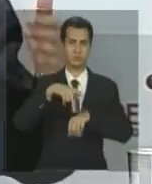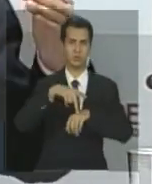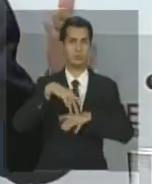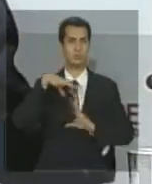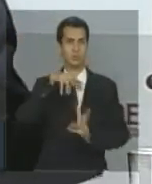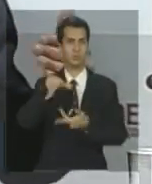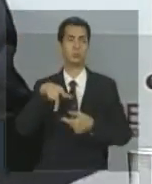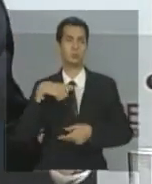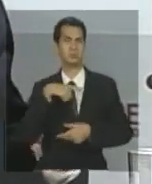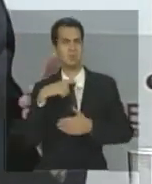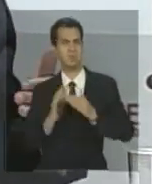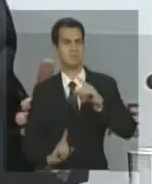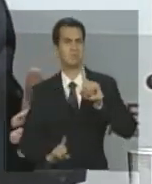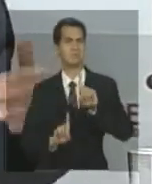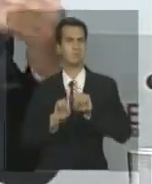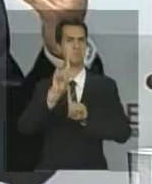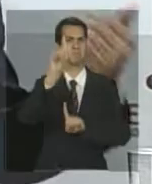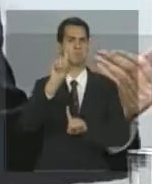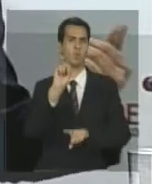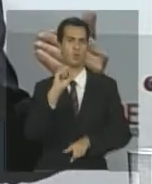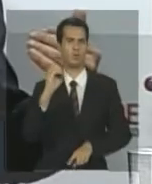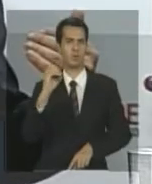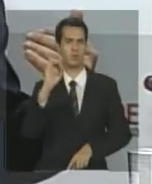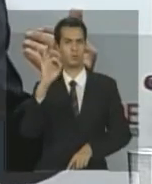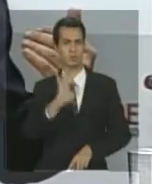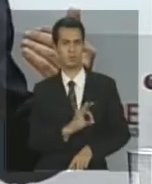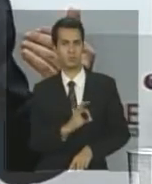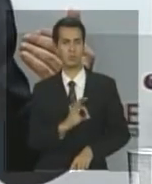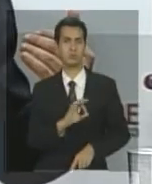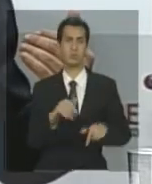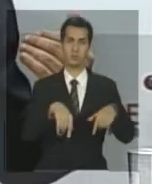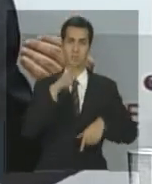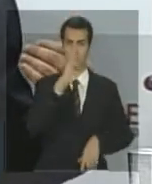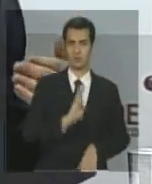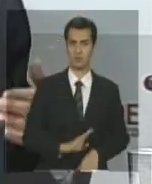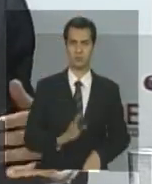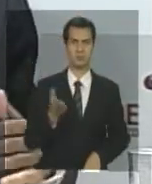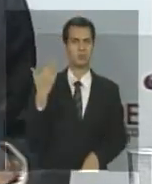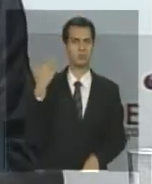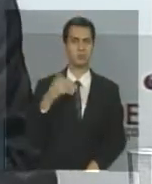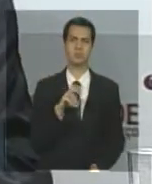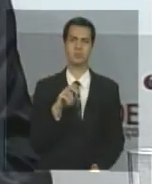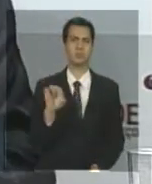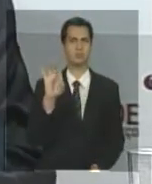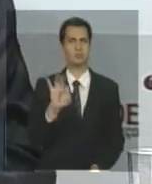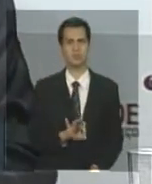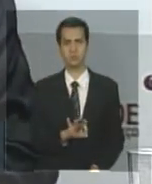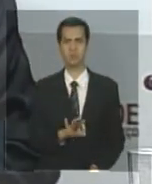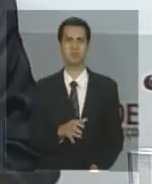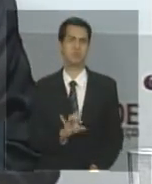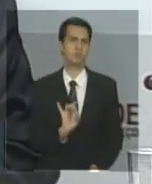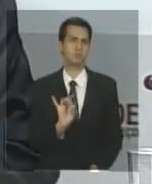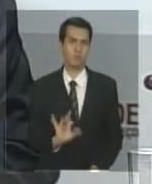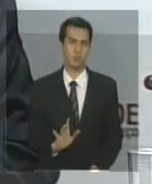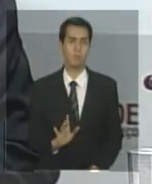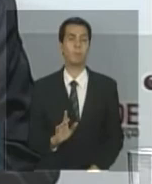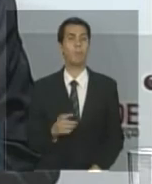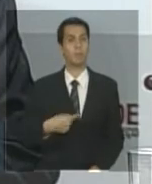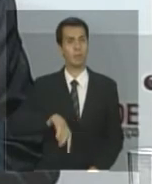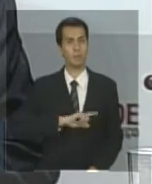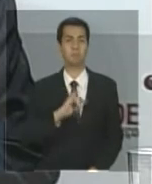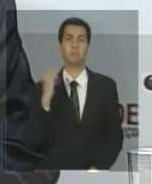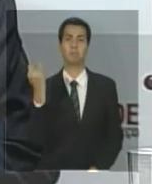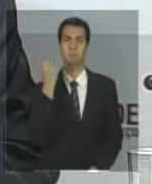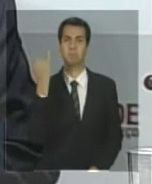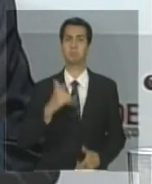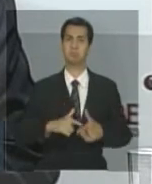melhores chegam a 80%, 81%, o Brasil não chegava a menos de 50%, então acho que tem um ganho muito importante em